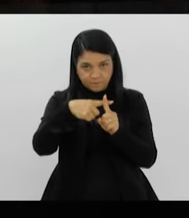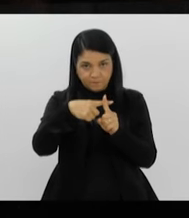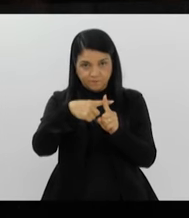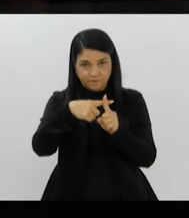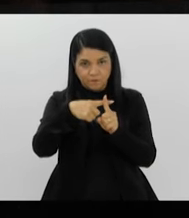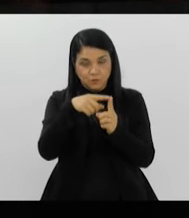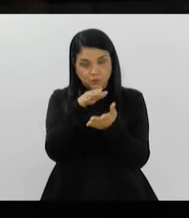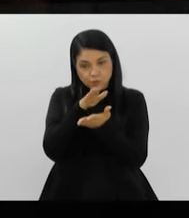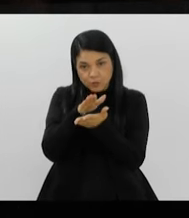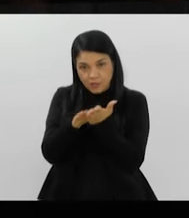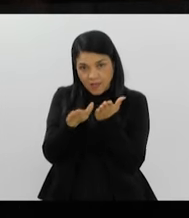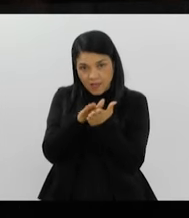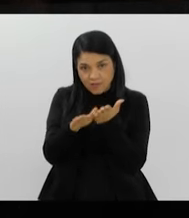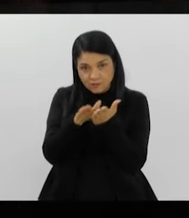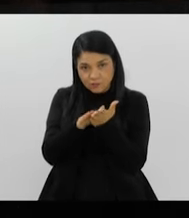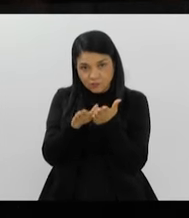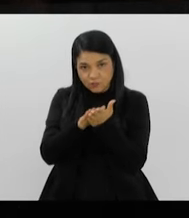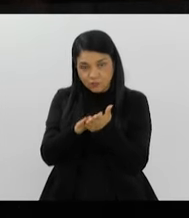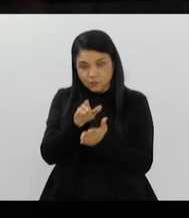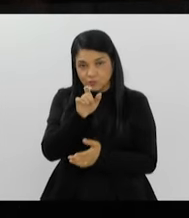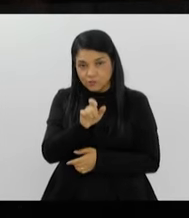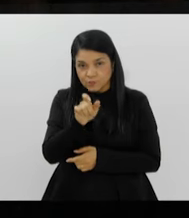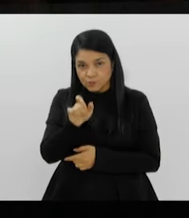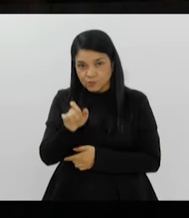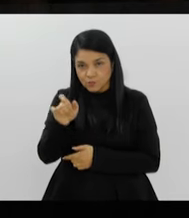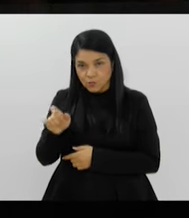os gastos de pessoal